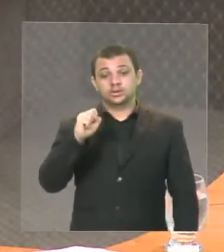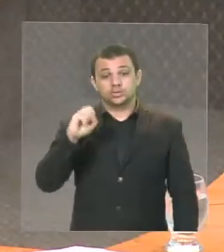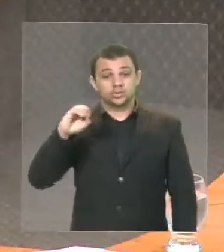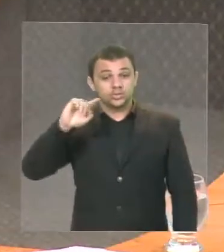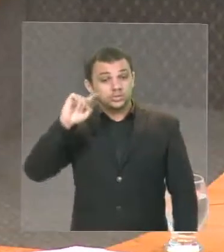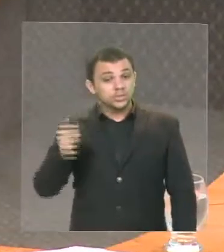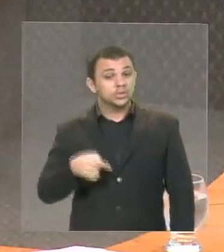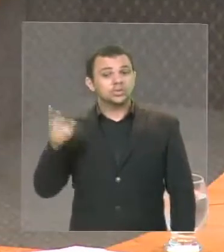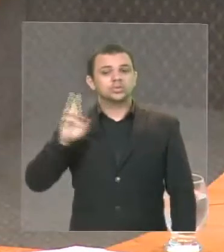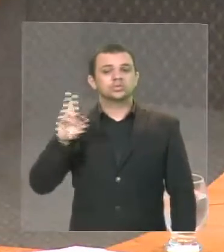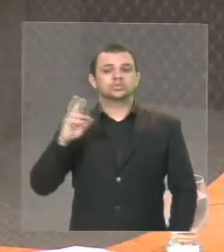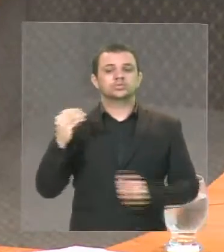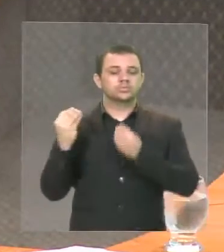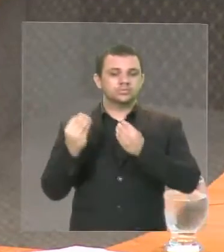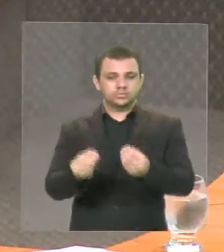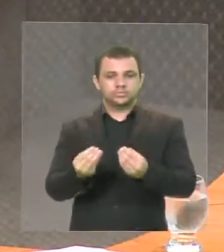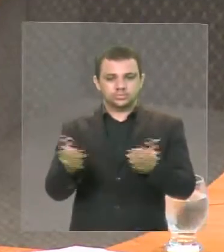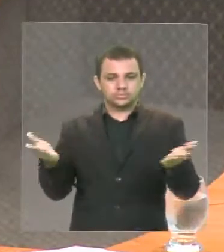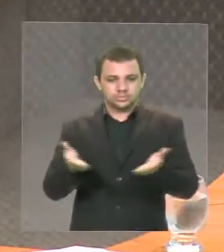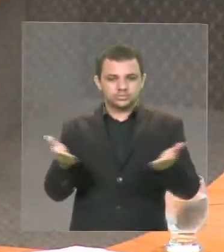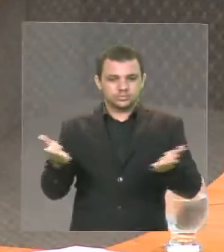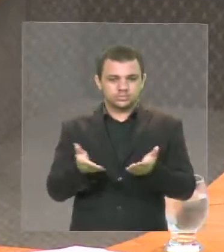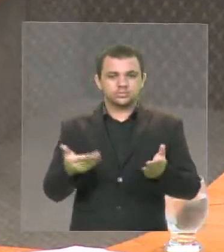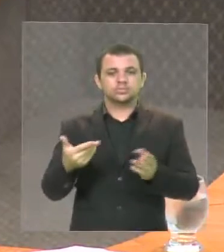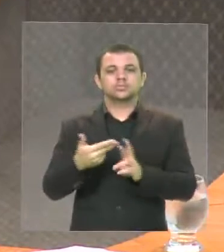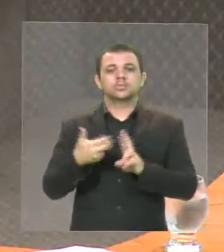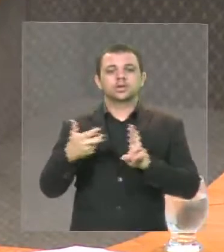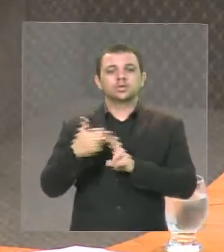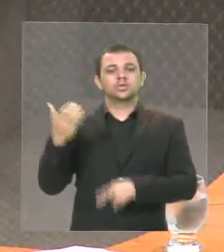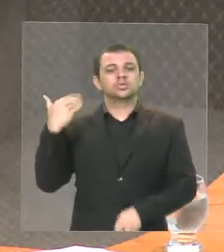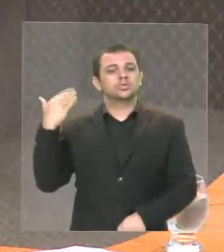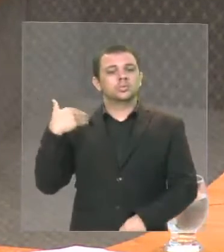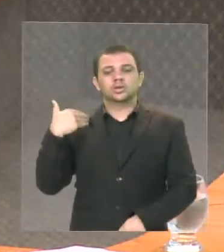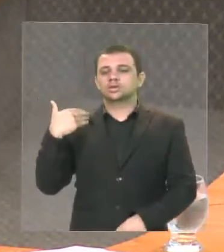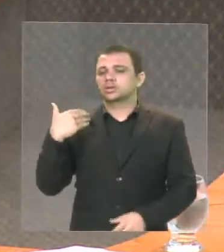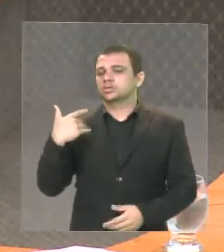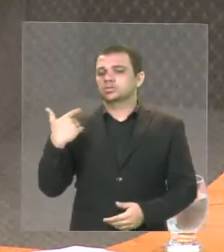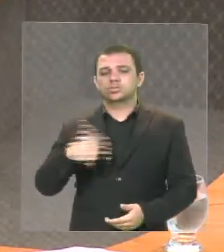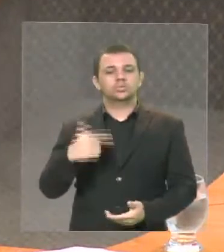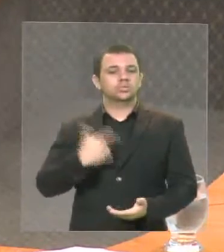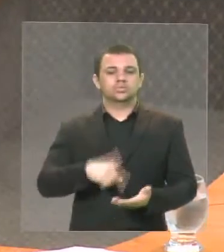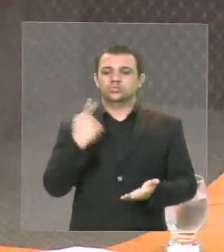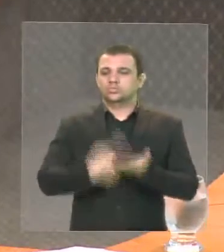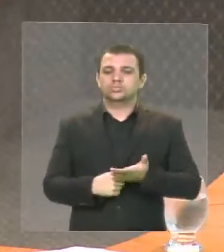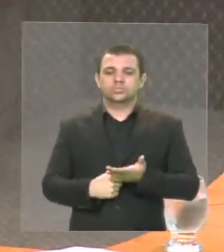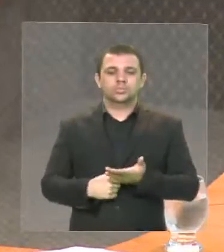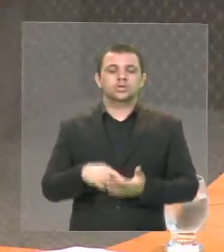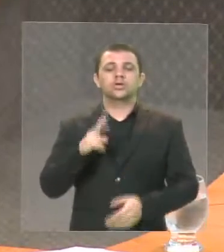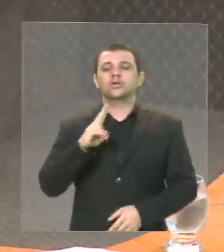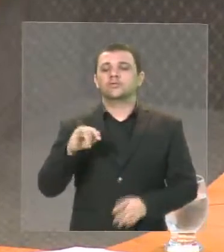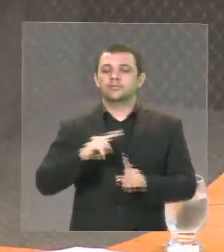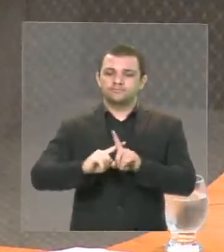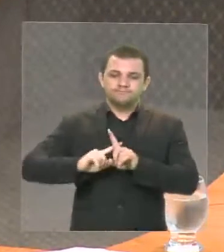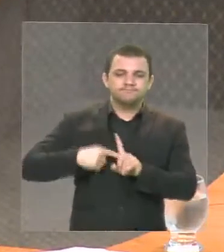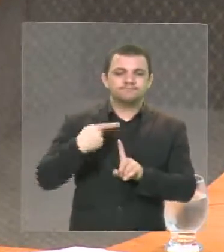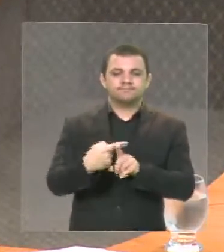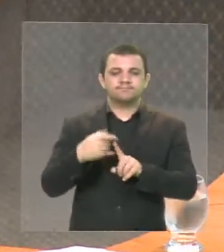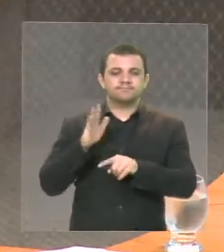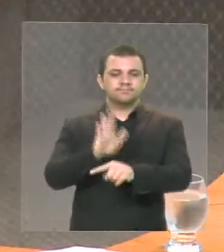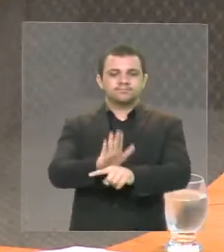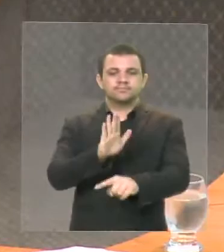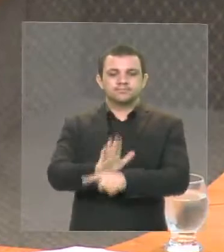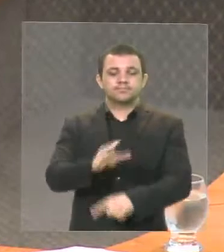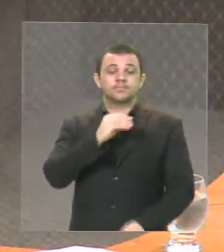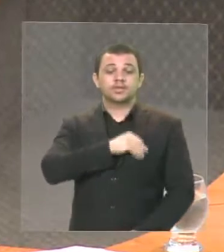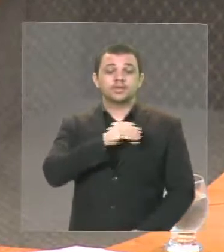milhões de reais, de recursos que não estavam previstos no orçamento, irão reforçar o caixa do